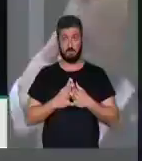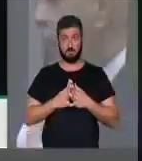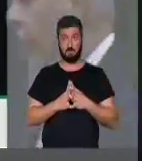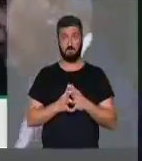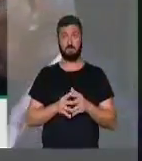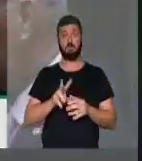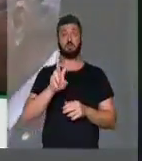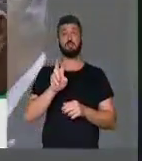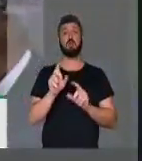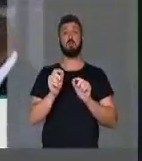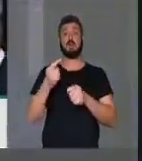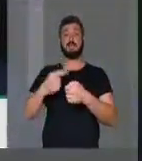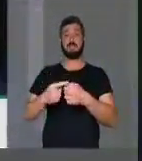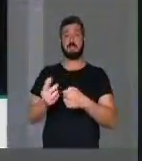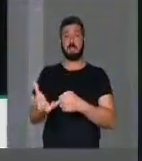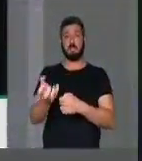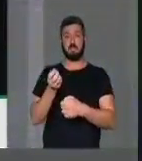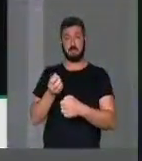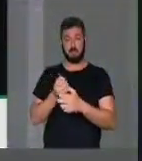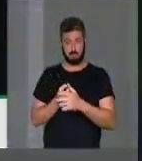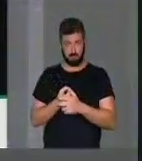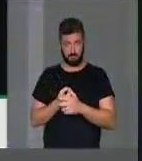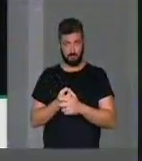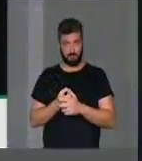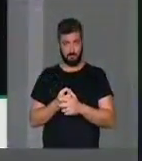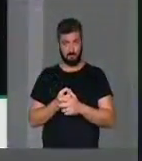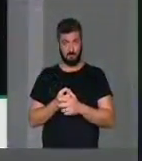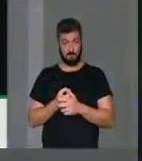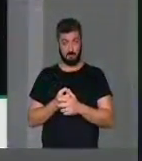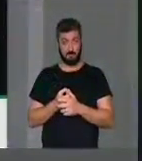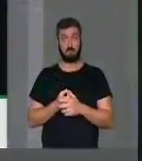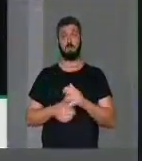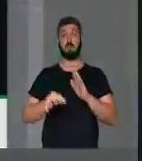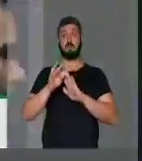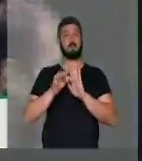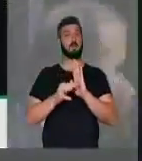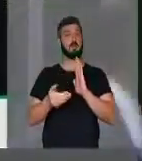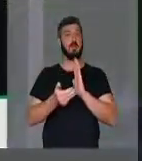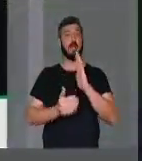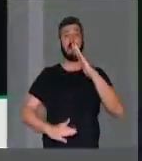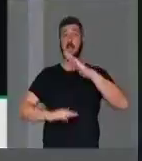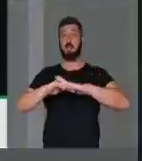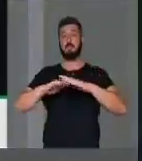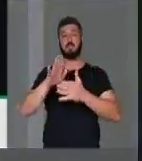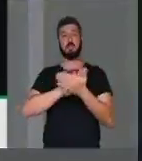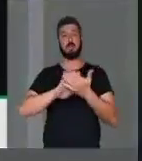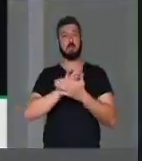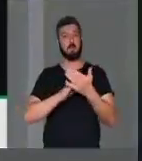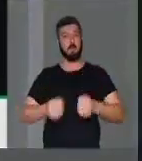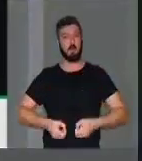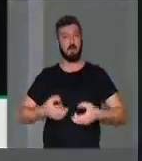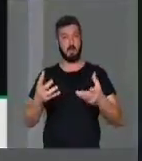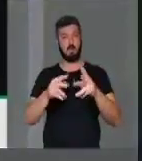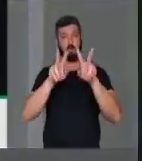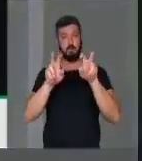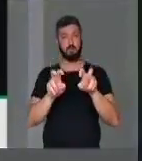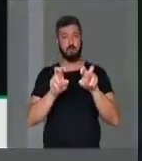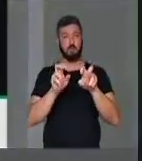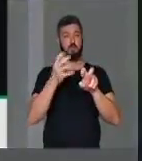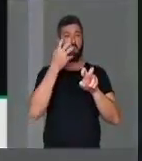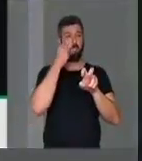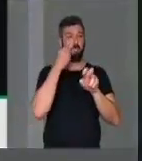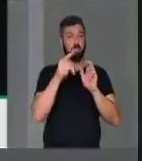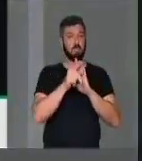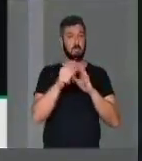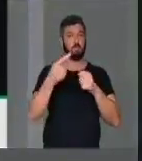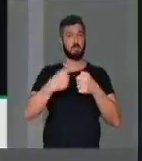relação à receita do município, e que o texto da Câmara não tem limite de gastos em relação à receita